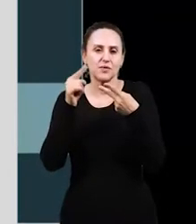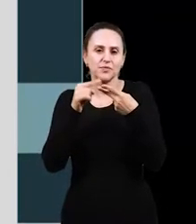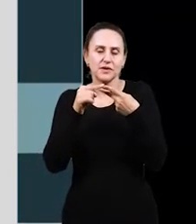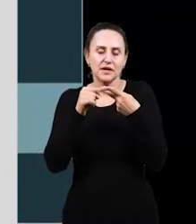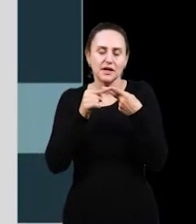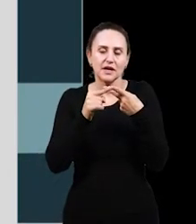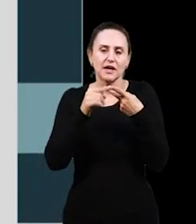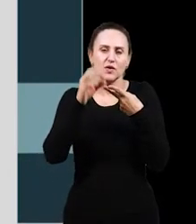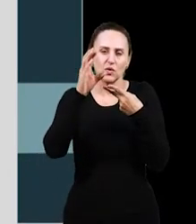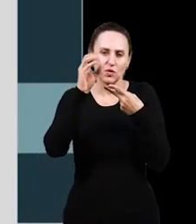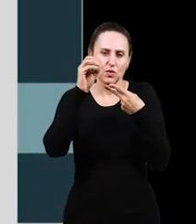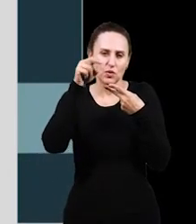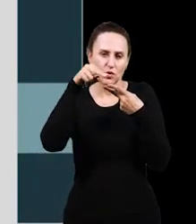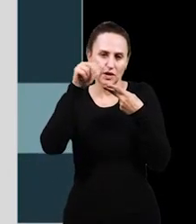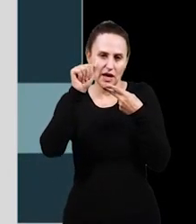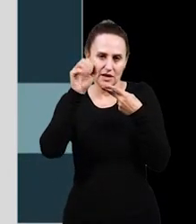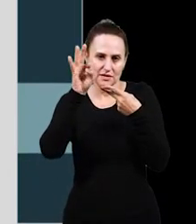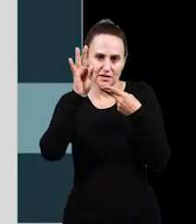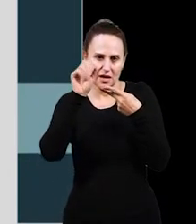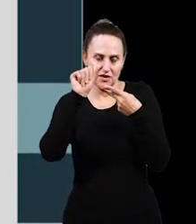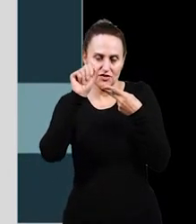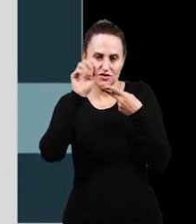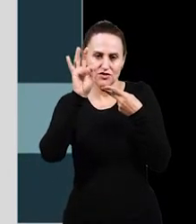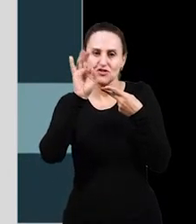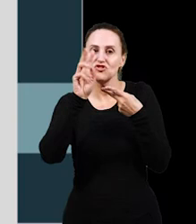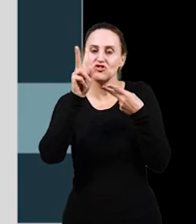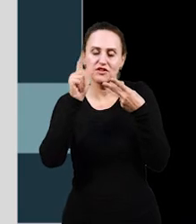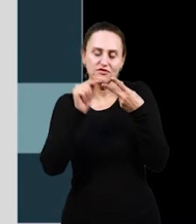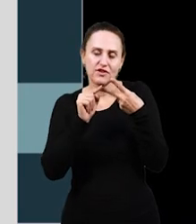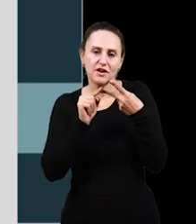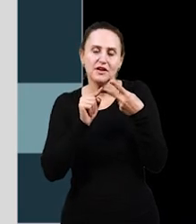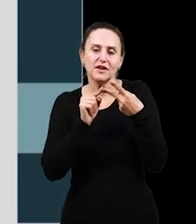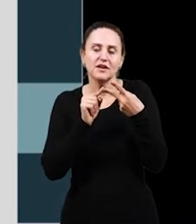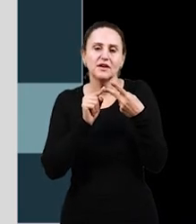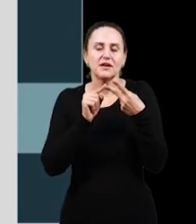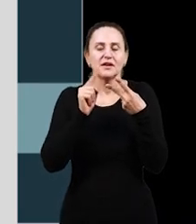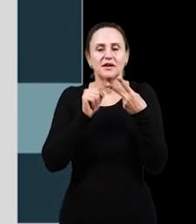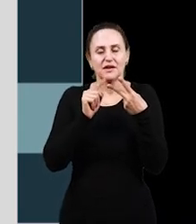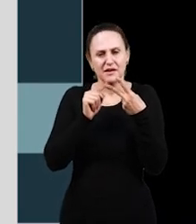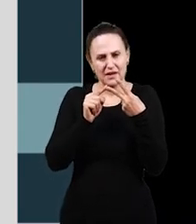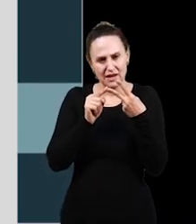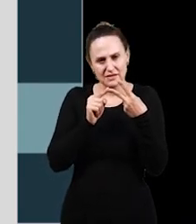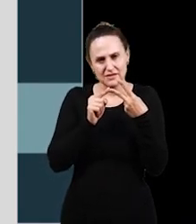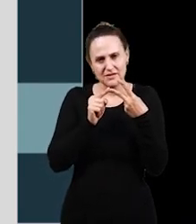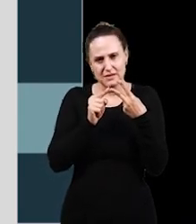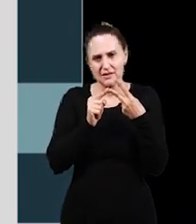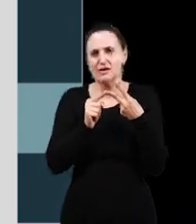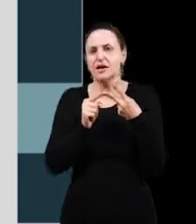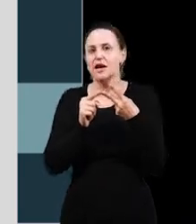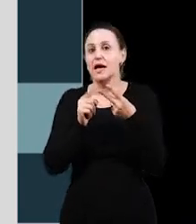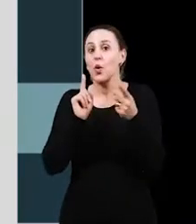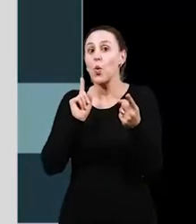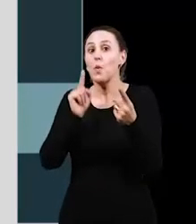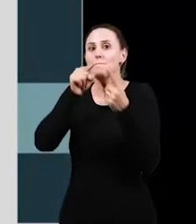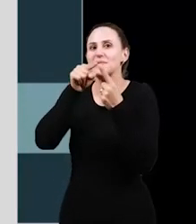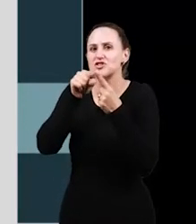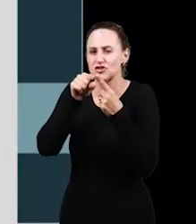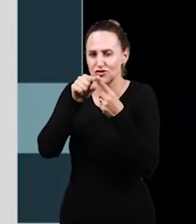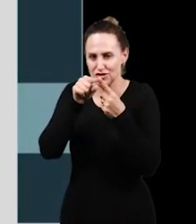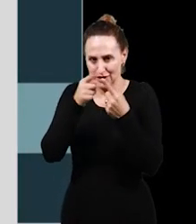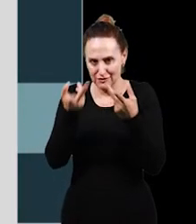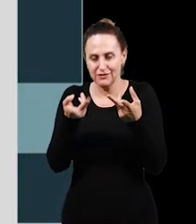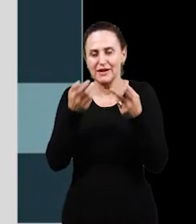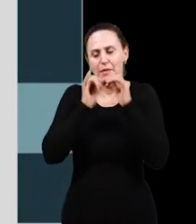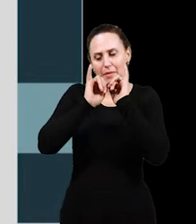transmissão da informação sobre a realidade o elemento a ser designado como eu falei para vocês então uma notícia de jornal quando a gente se sente mesmo o